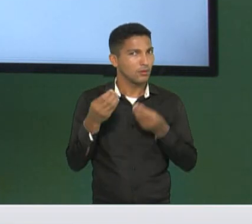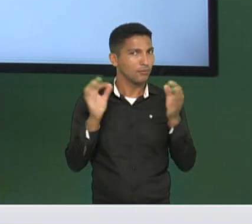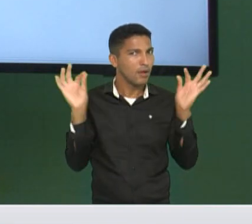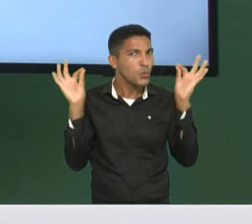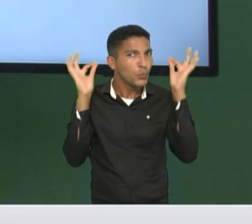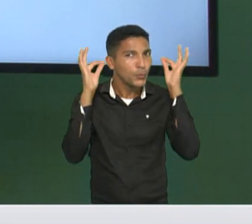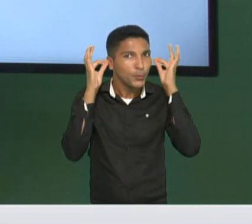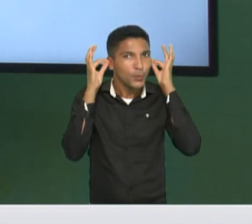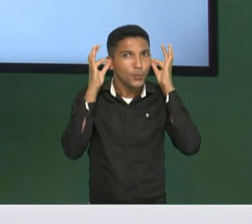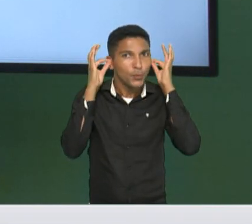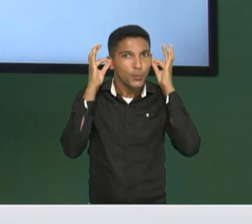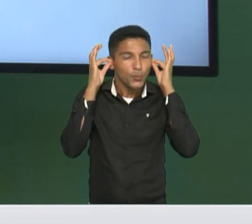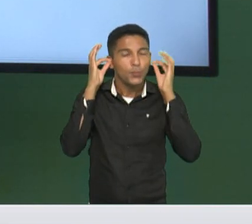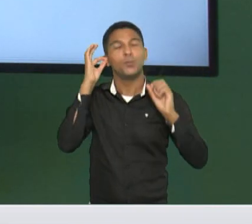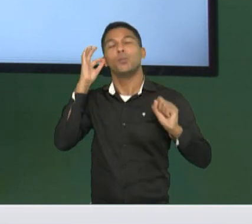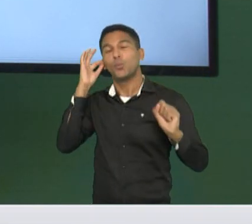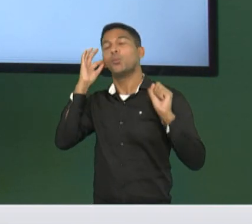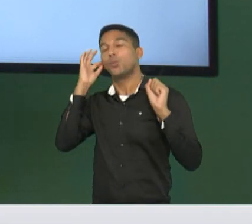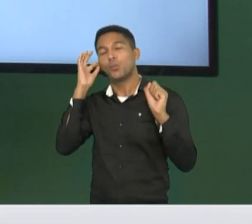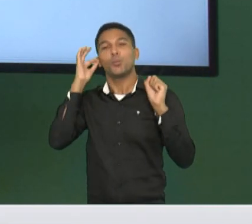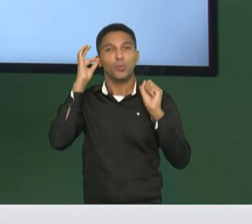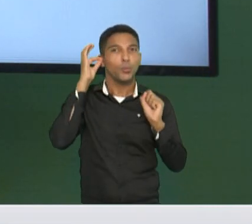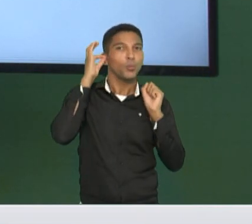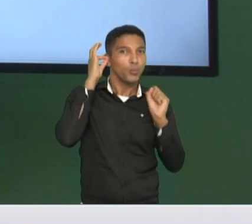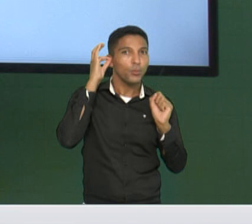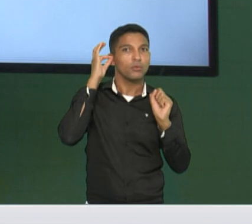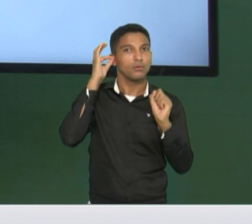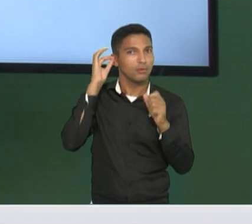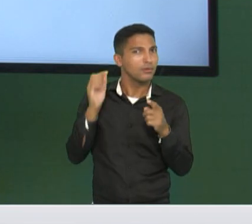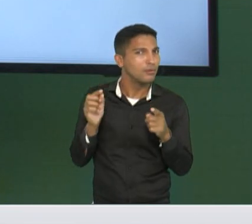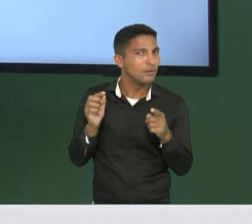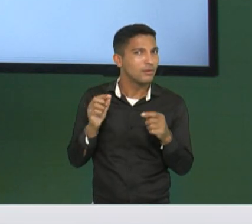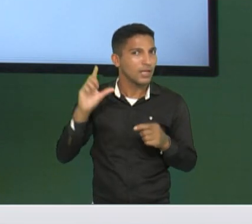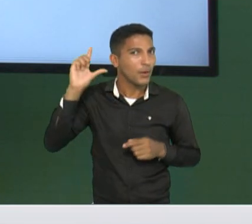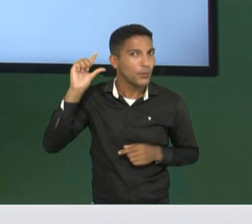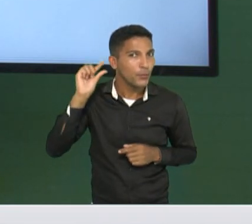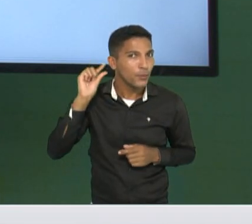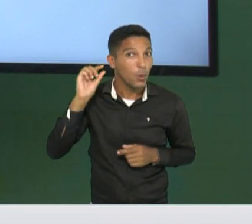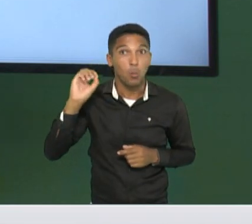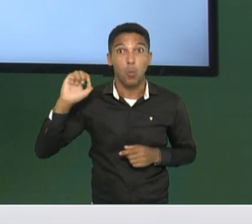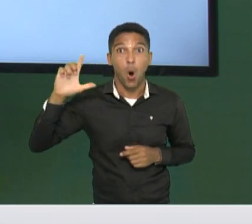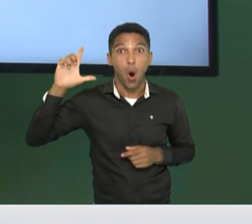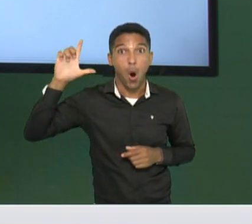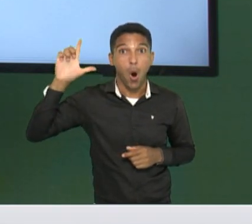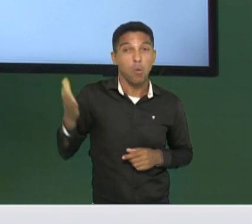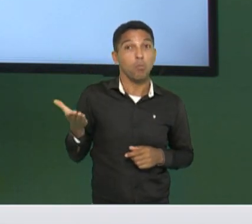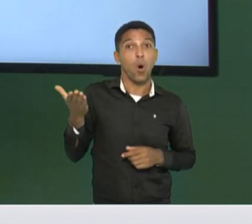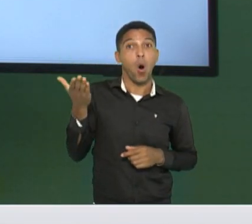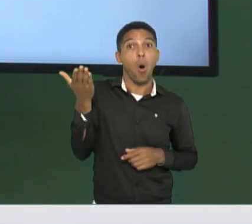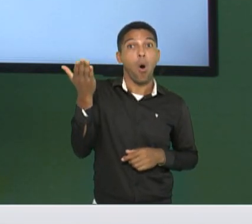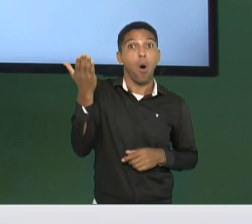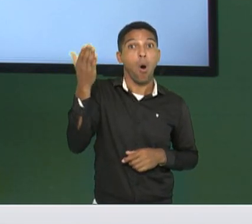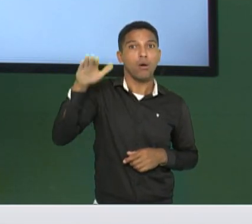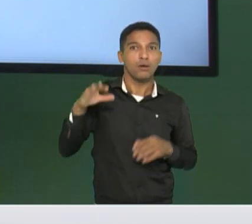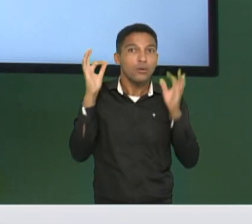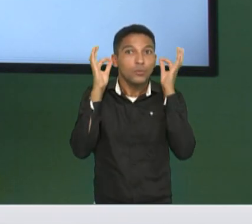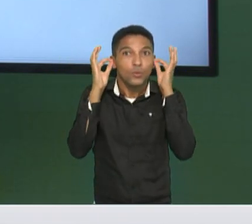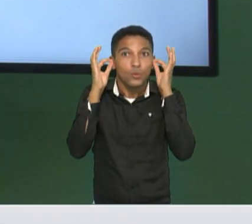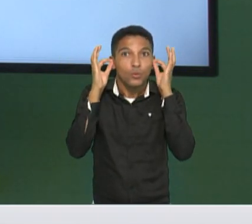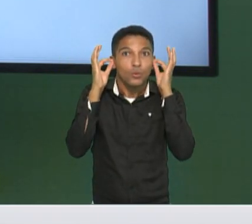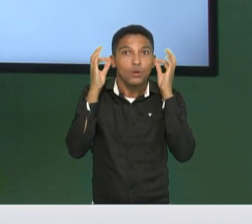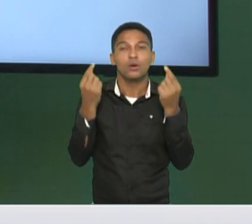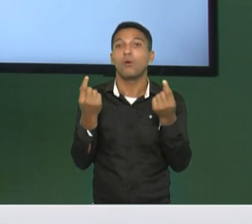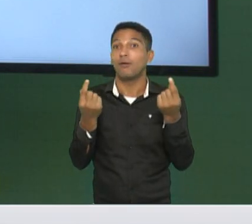fones? Hein? Será que está um som no limite? Será que está baixinho ou será que está acima do